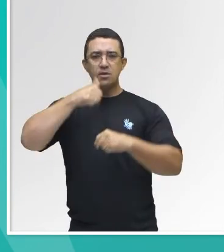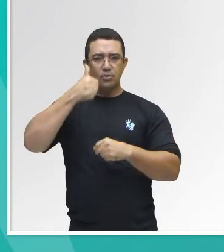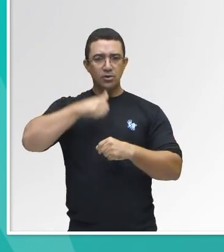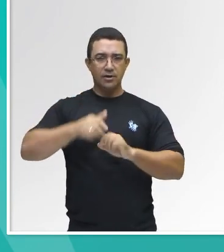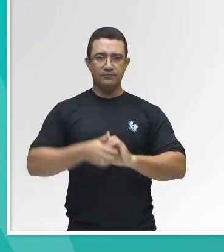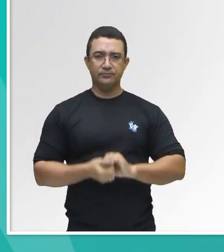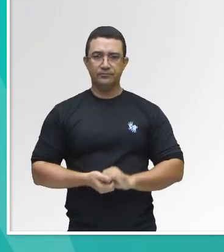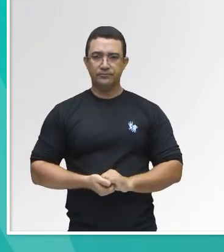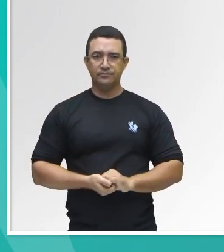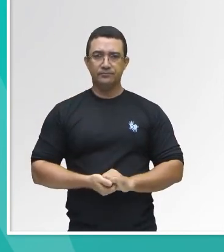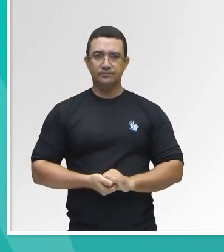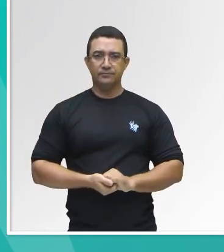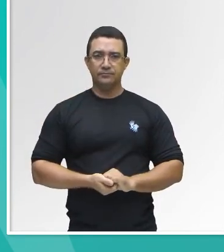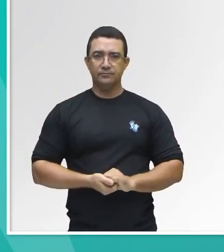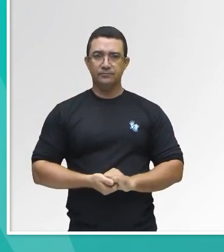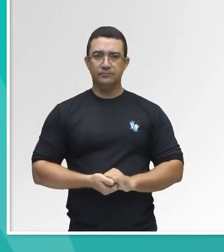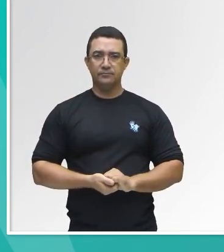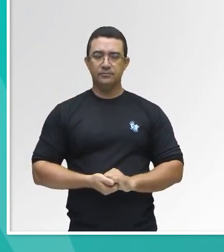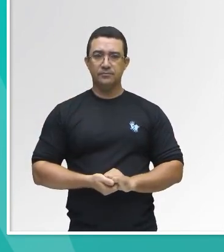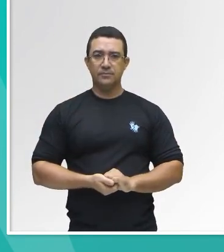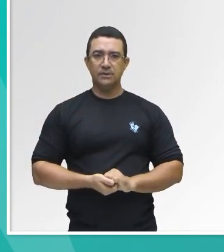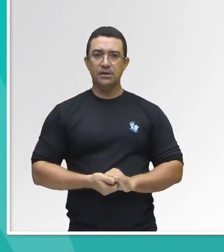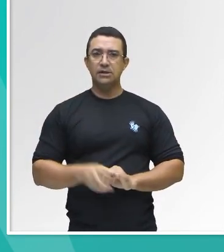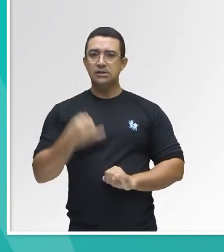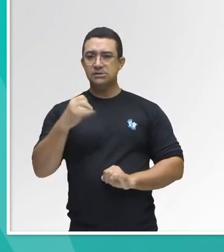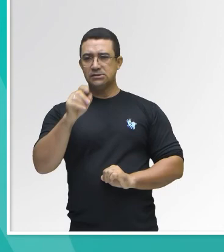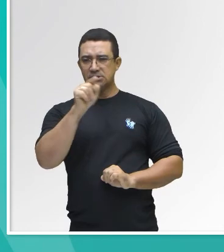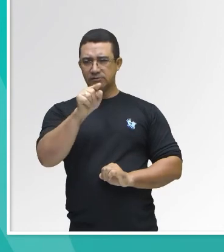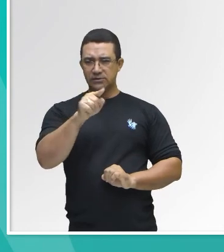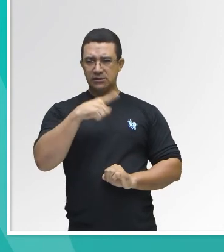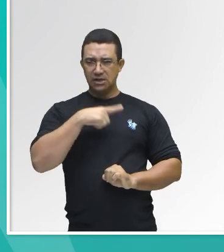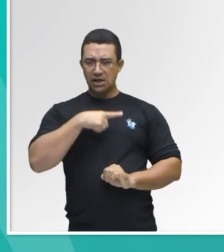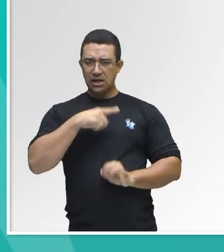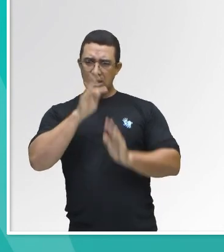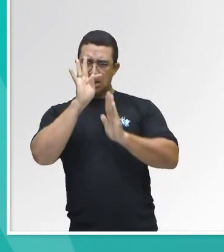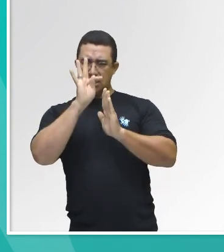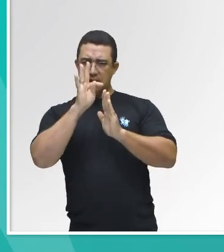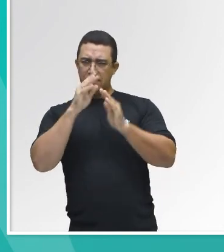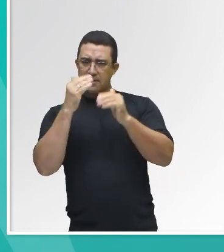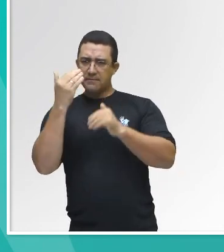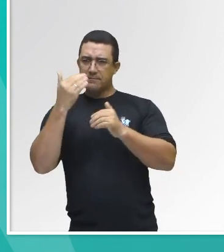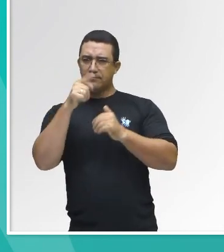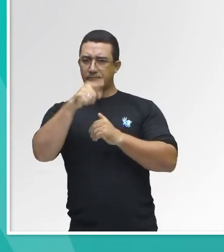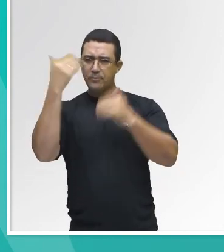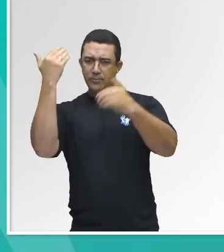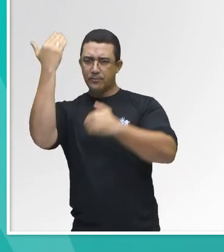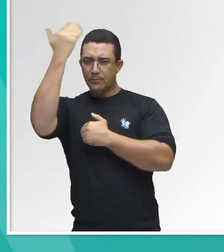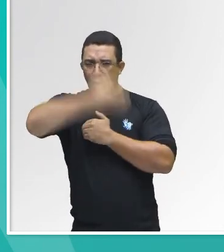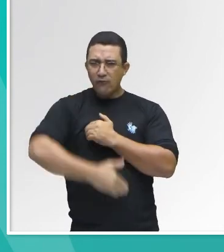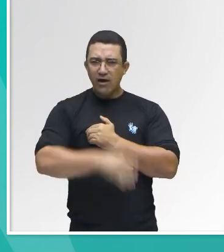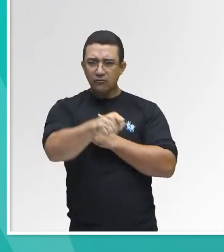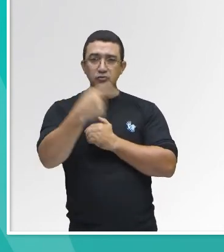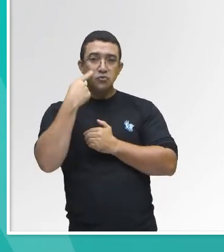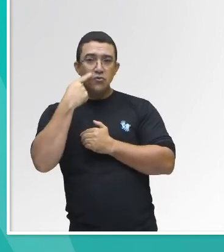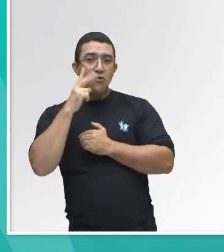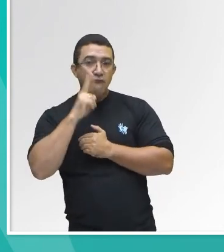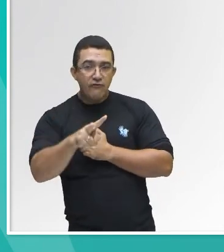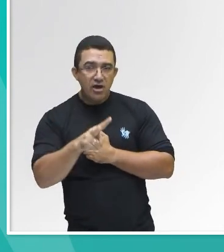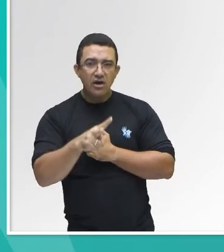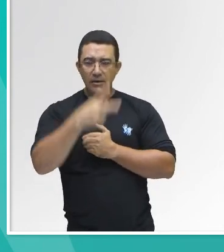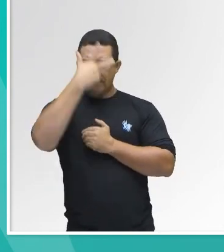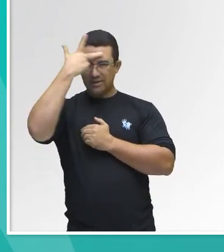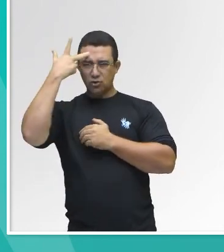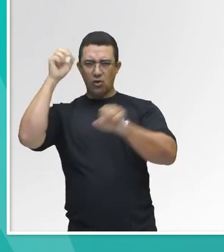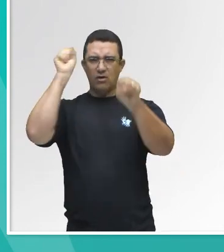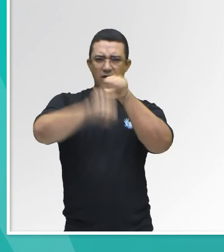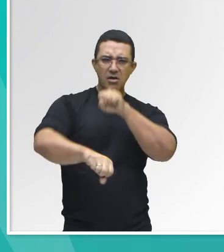continua: um abuso. Se eres testigo ou vítima de algum tipo de violência, ya sea